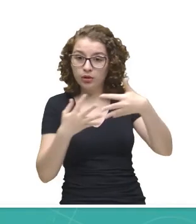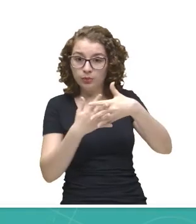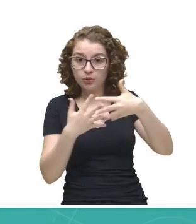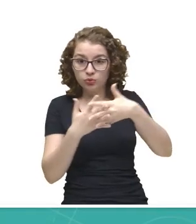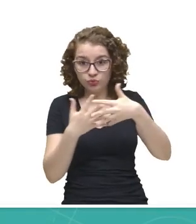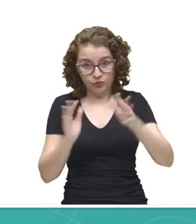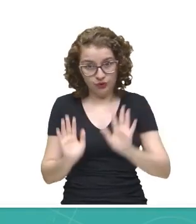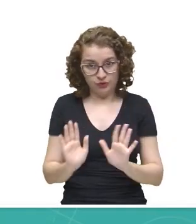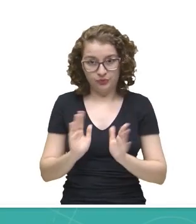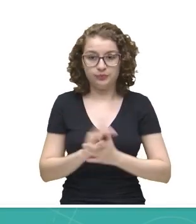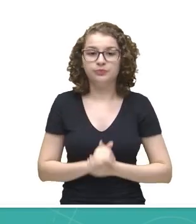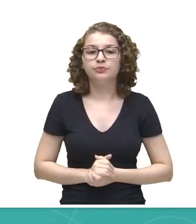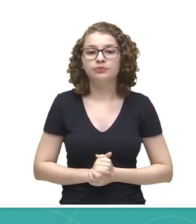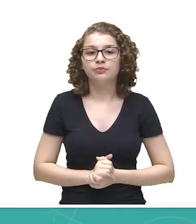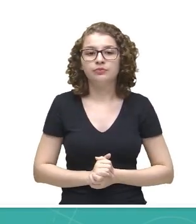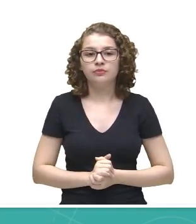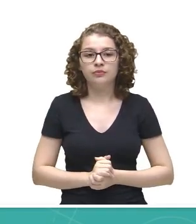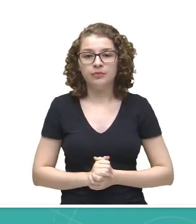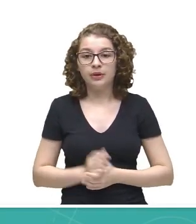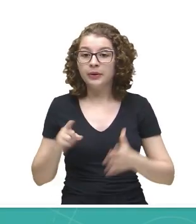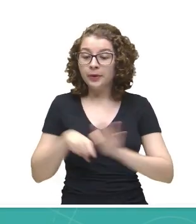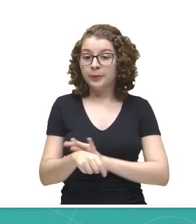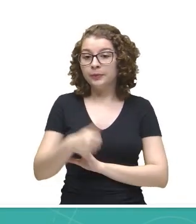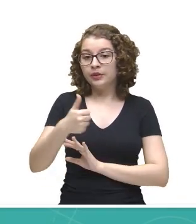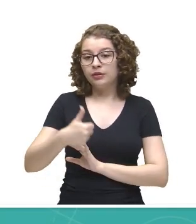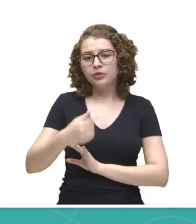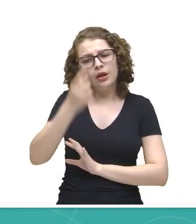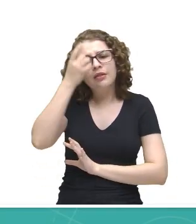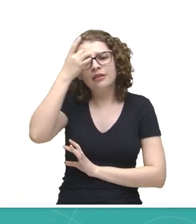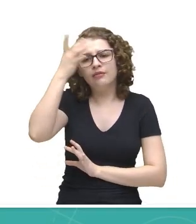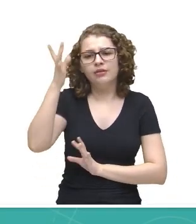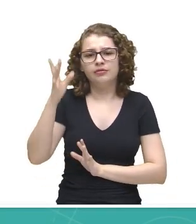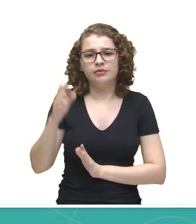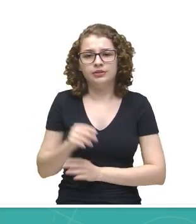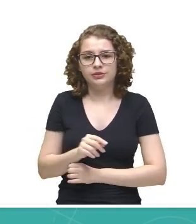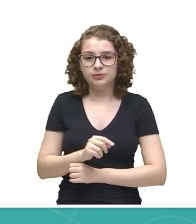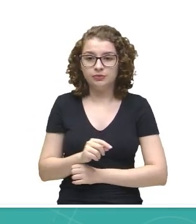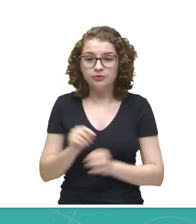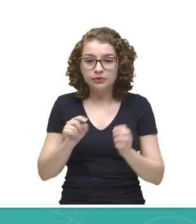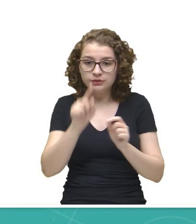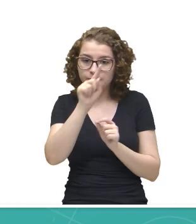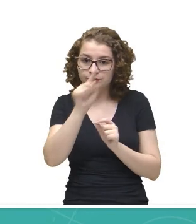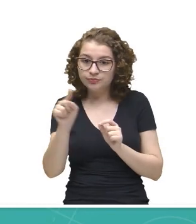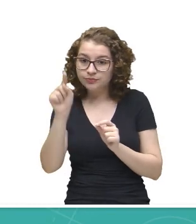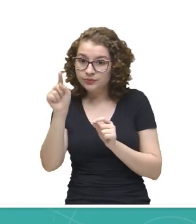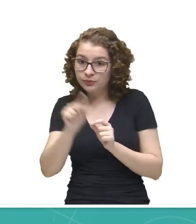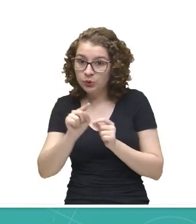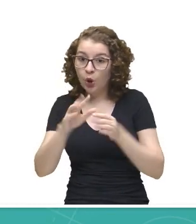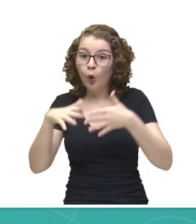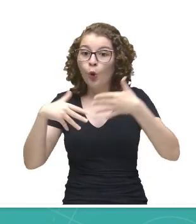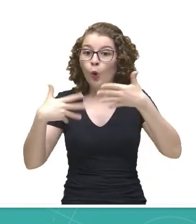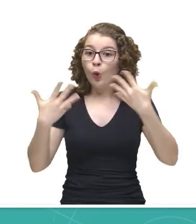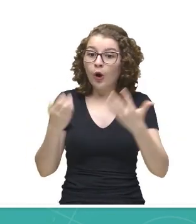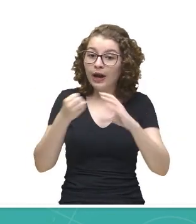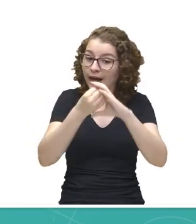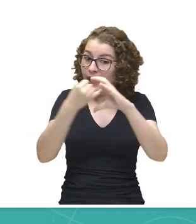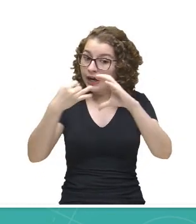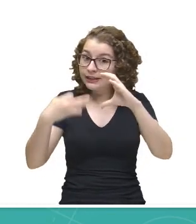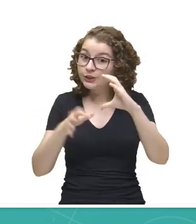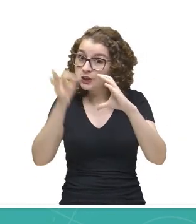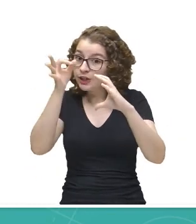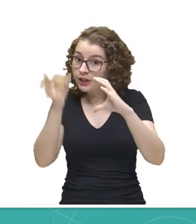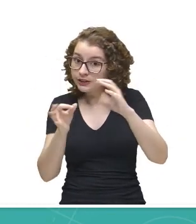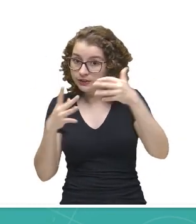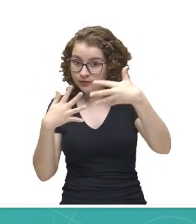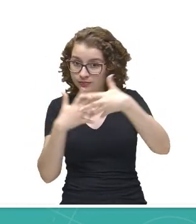Tá, então a questão 1 estava bem simples, né? Era para marcar um X nas características do tecido conjuntivo. E aí a